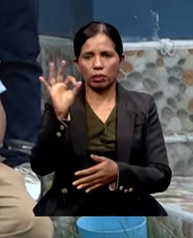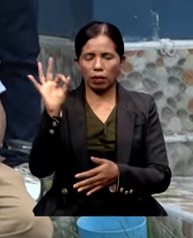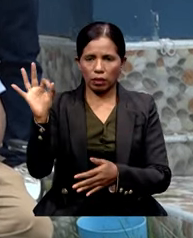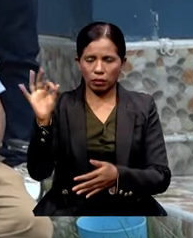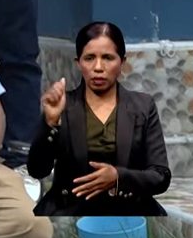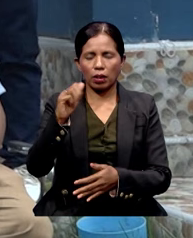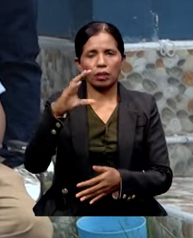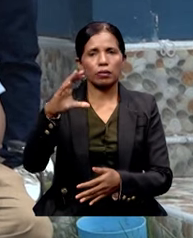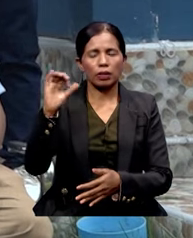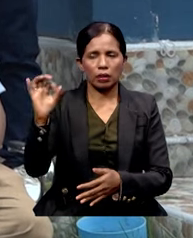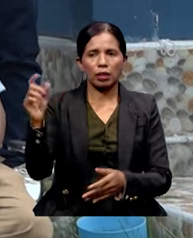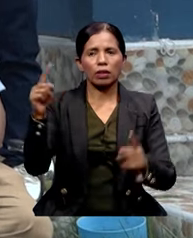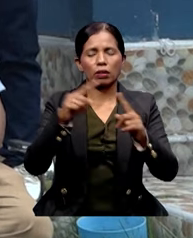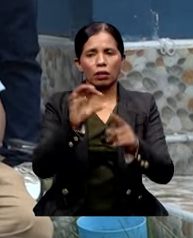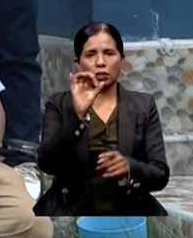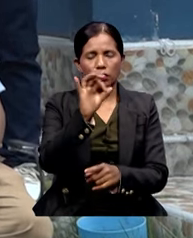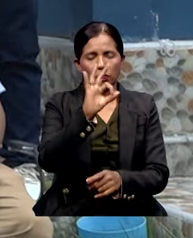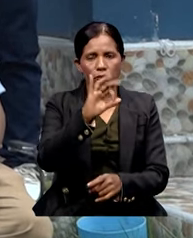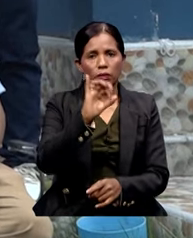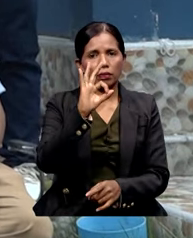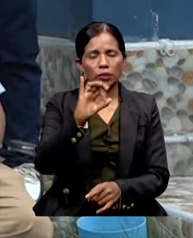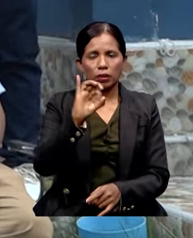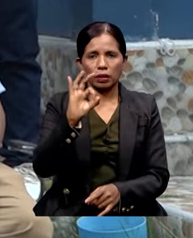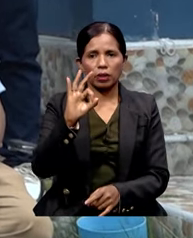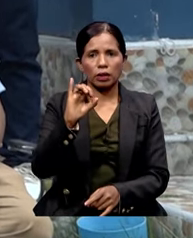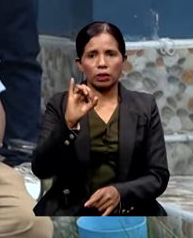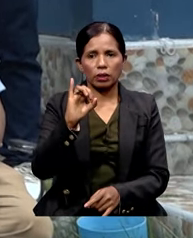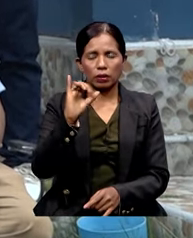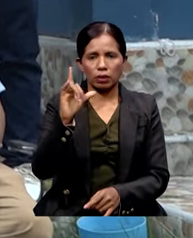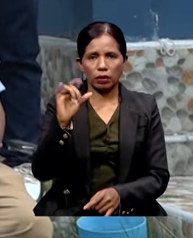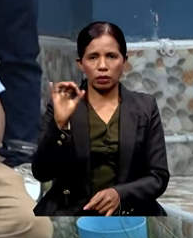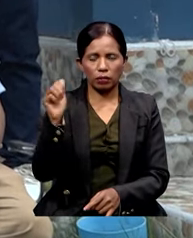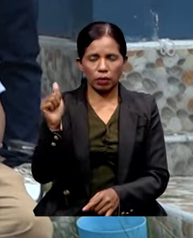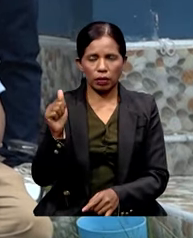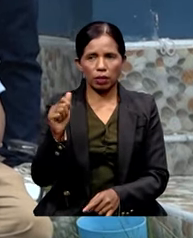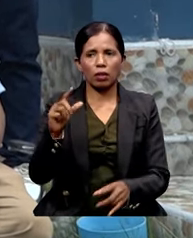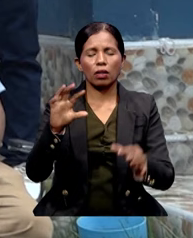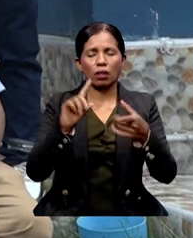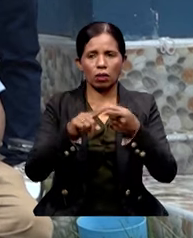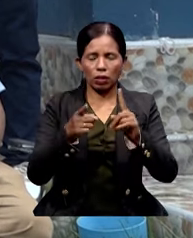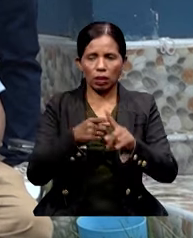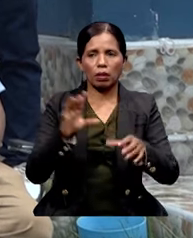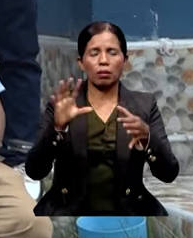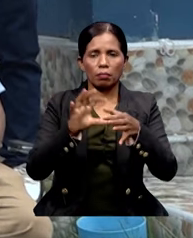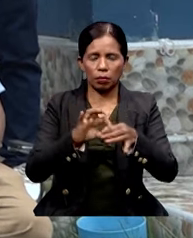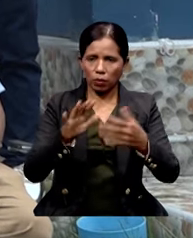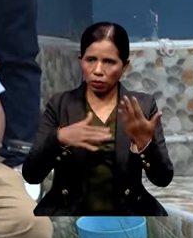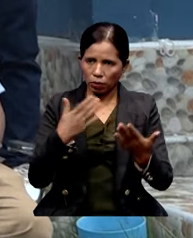e a FIFA. Baseia o artigo Nemaca. Colega ou membros arbitragem.